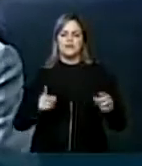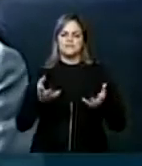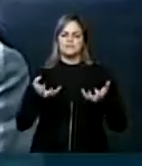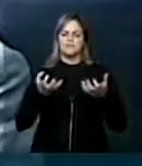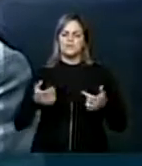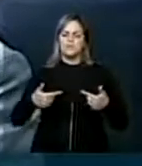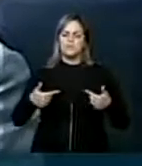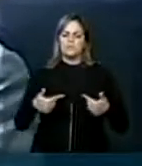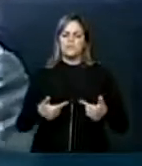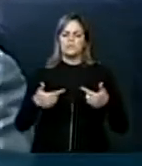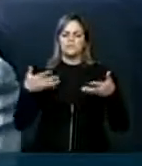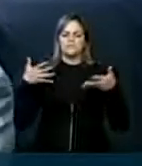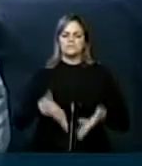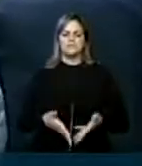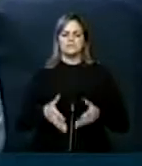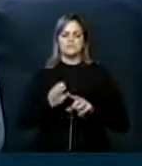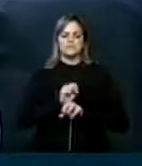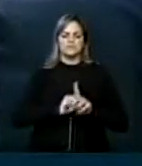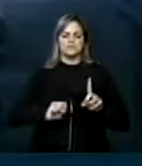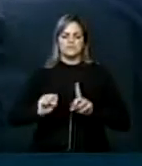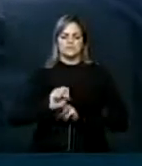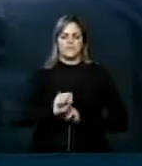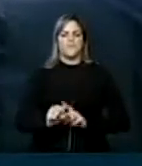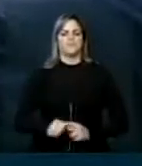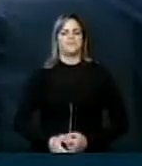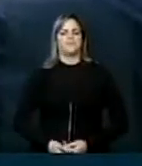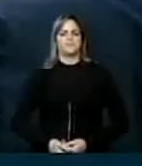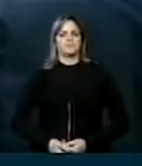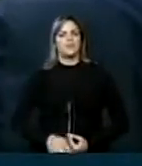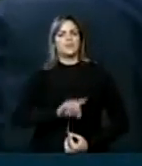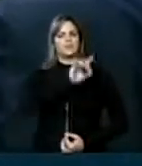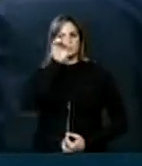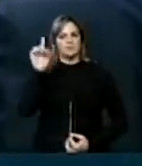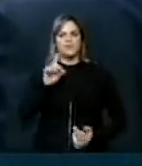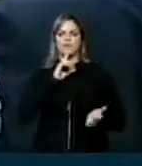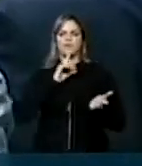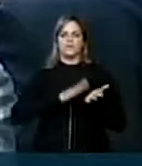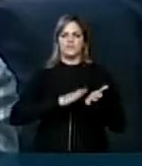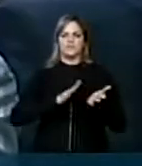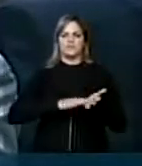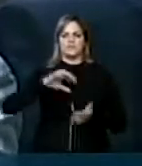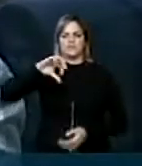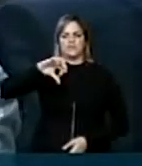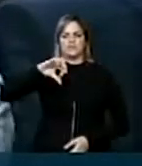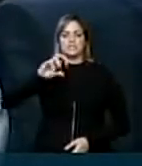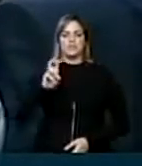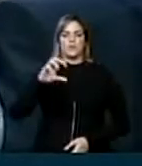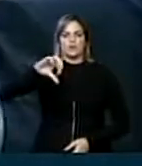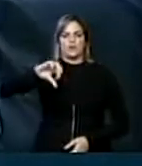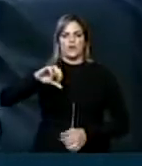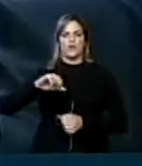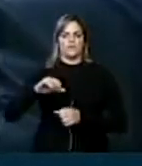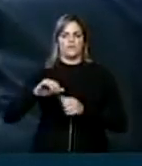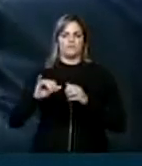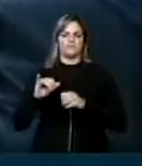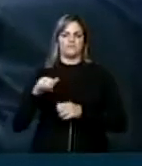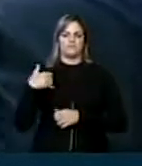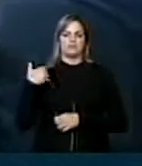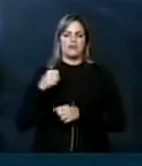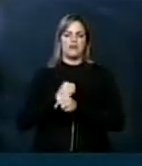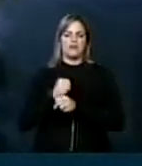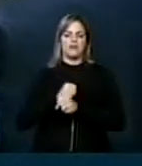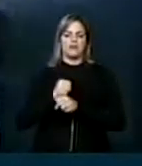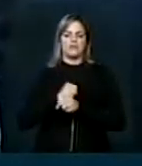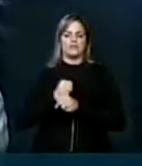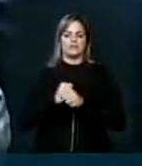inseri-los na sociedade. Eu queria, no dia do aniversário de 59 anos da Alvorada dos surdos do Rio de Janeiro,